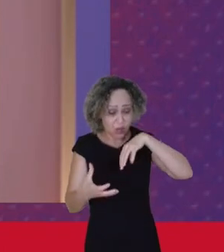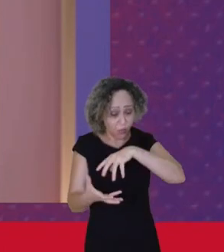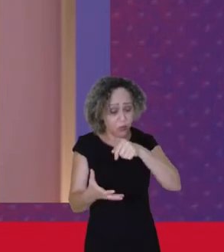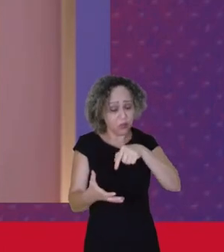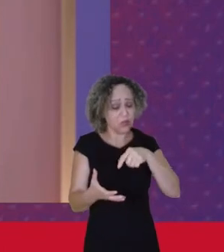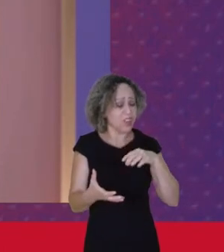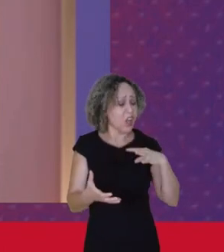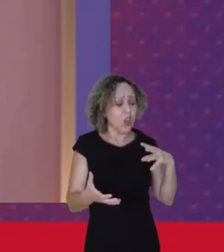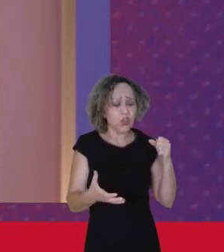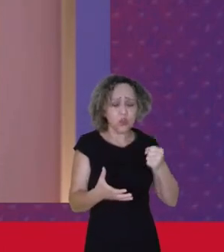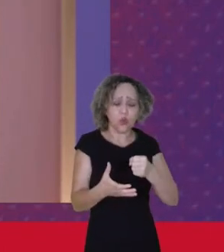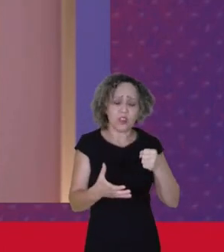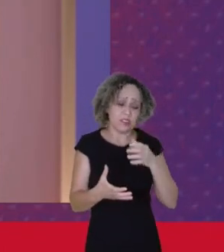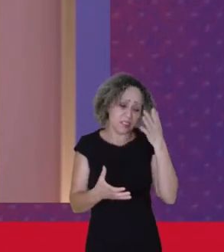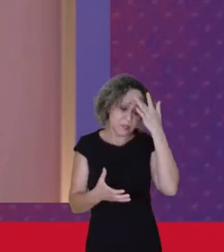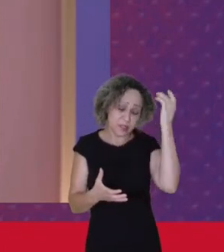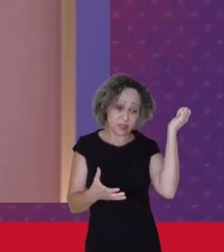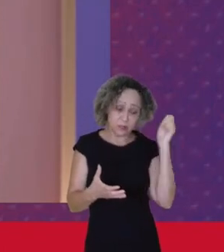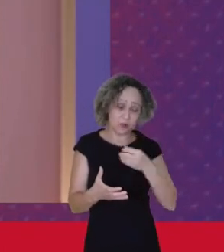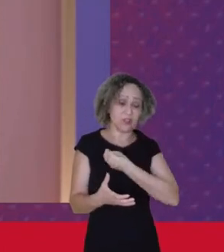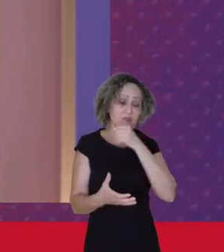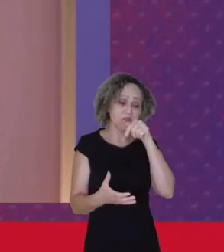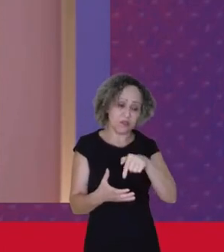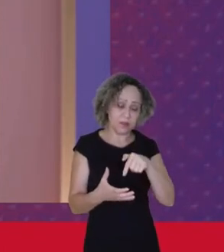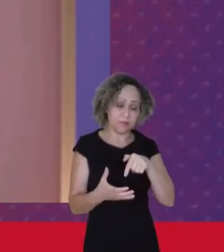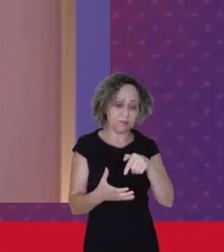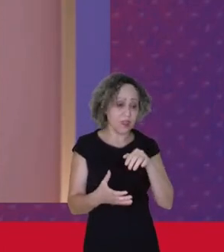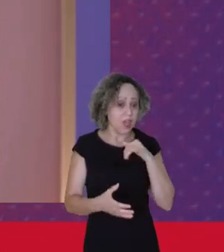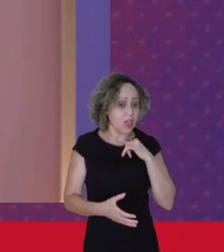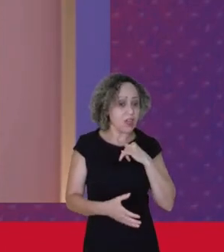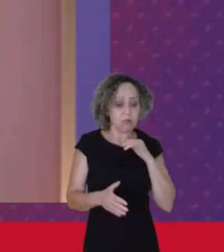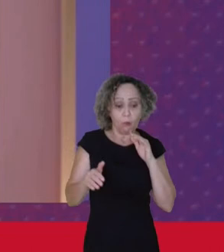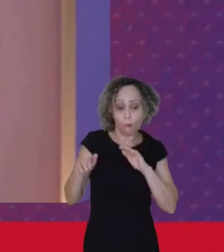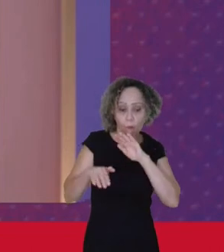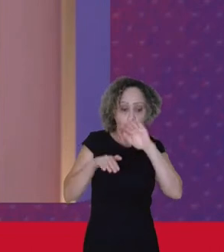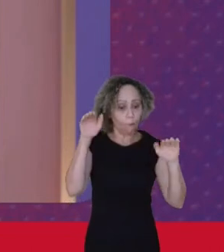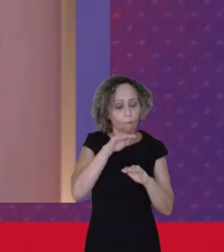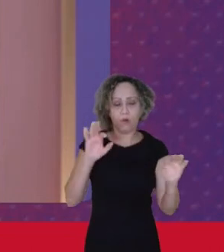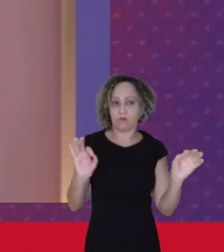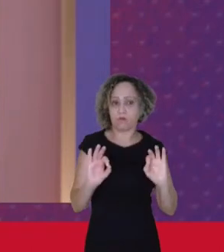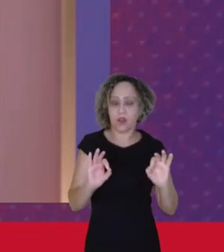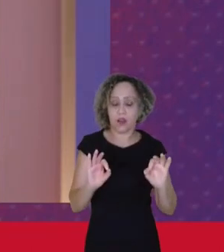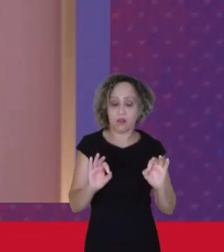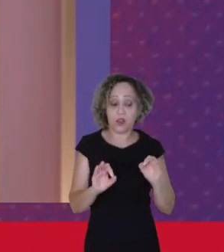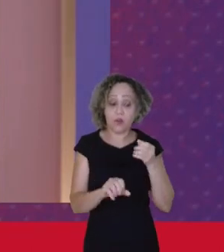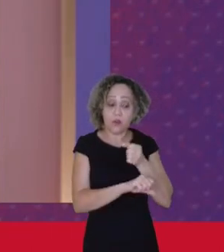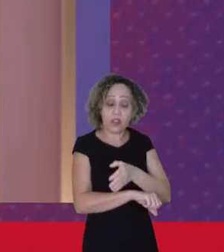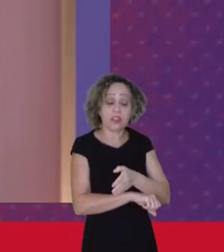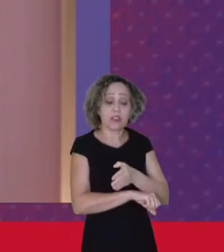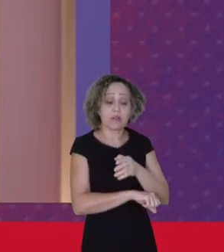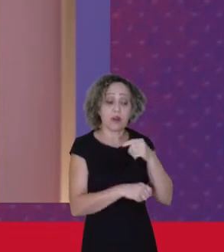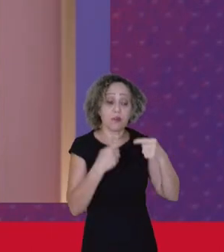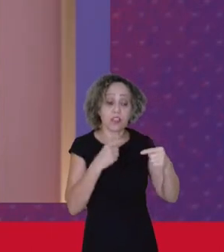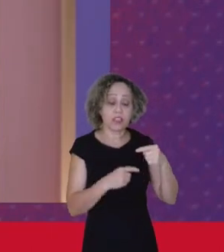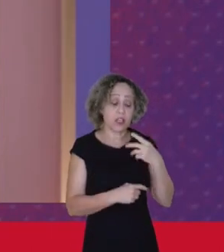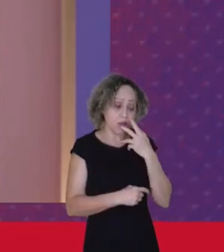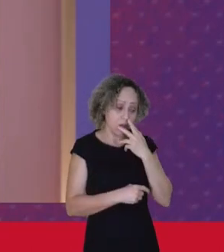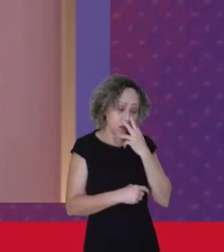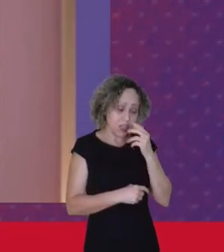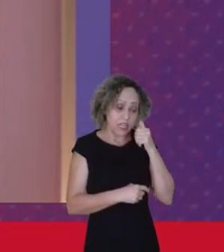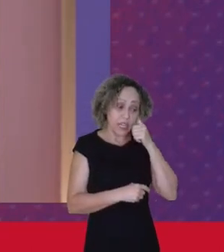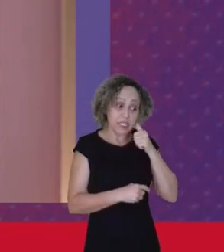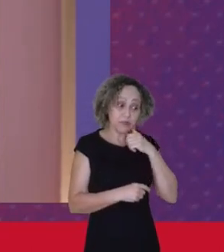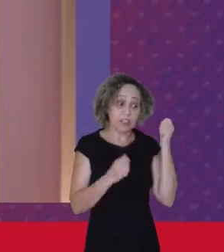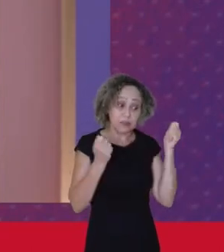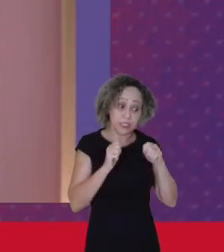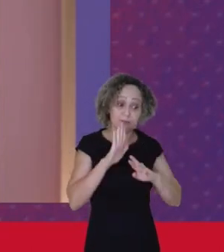ninguém é melhor que ninguém. Eu entrei para a política porque eu acho que as mulheres precisam se fazer representar. Eu entrei para a política porque eu